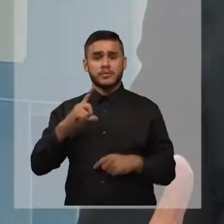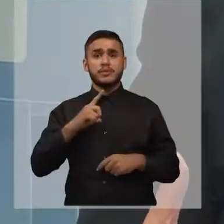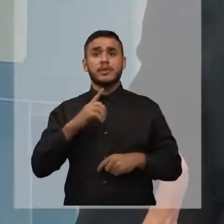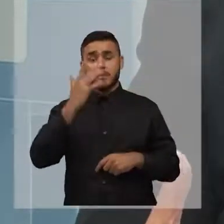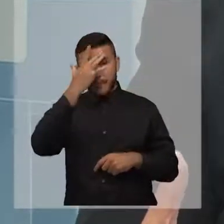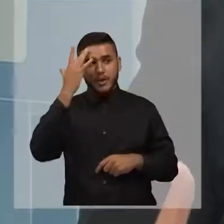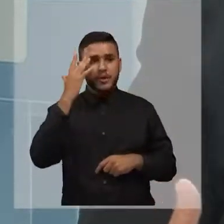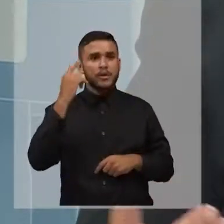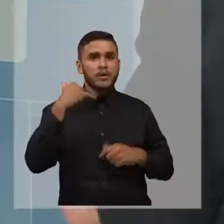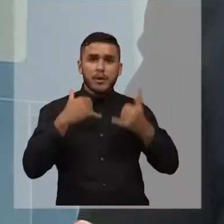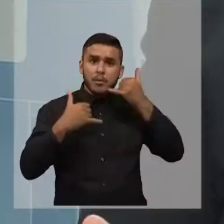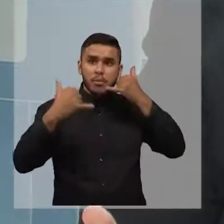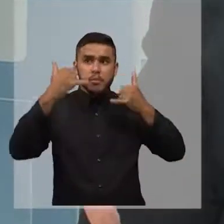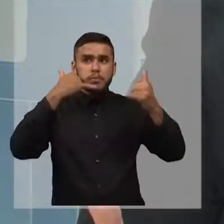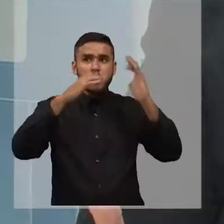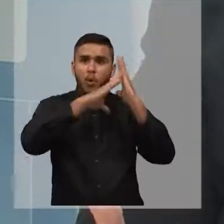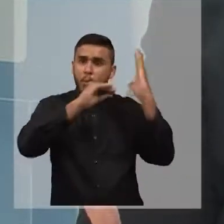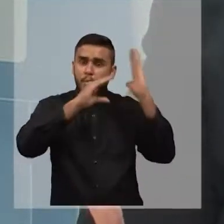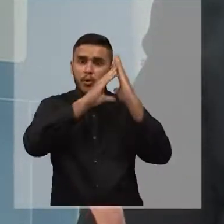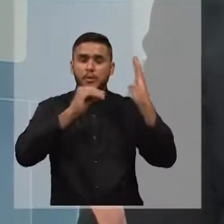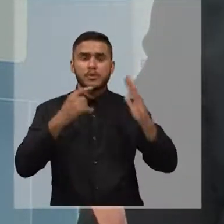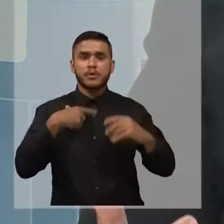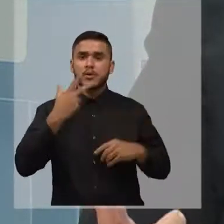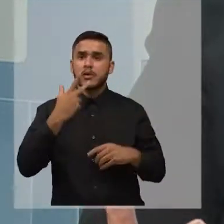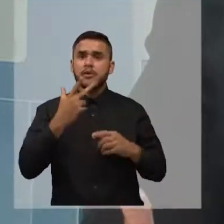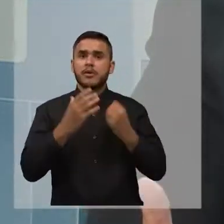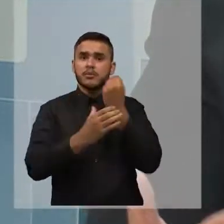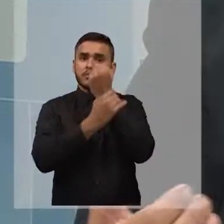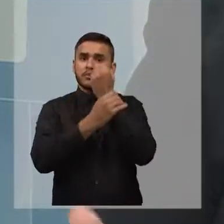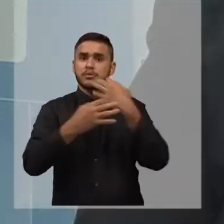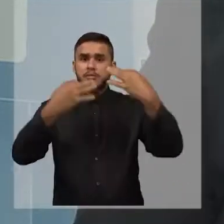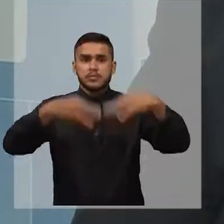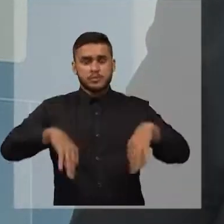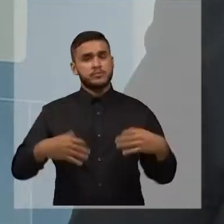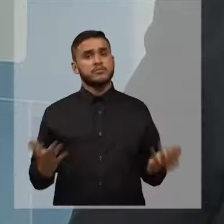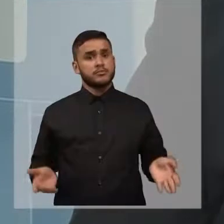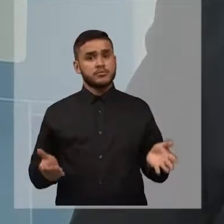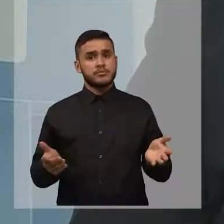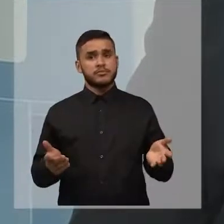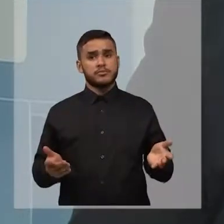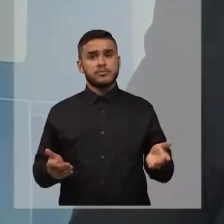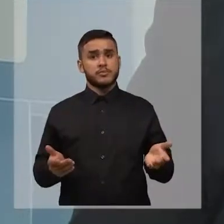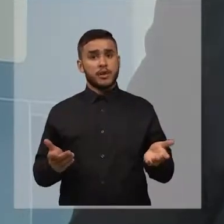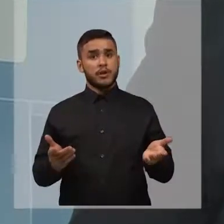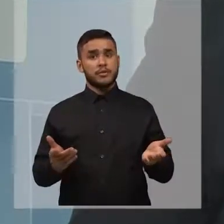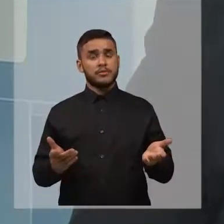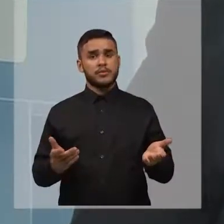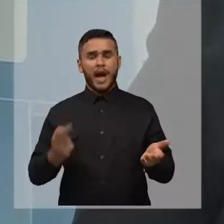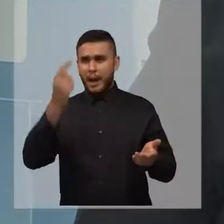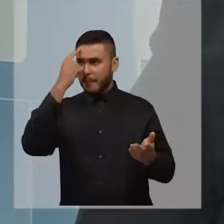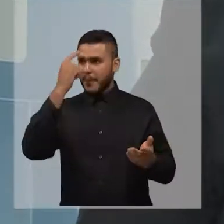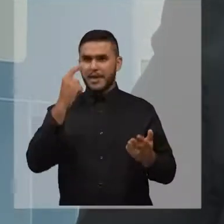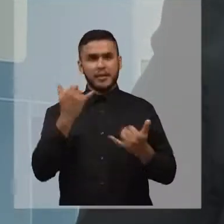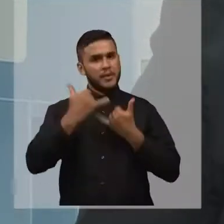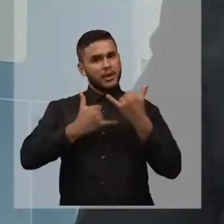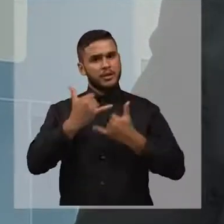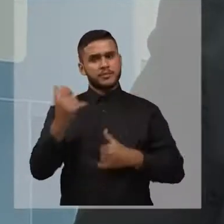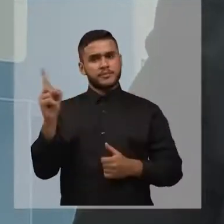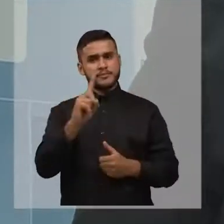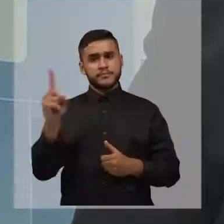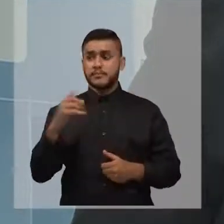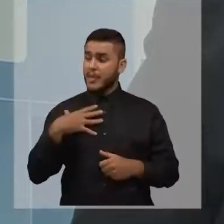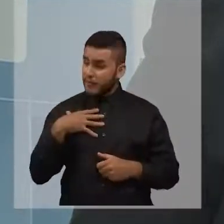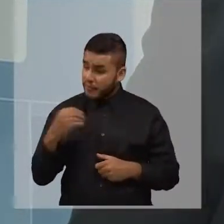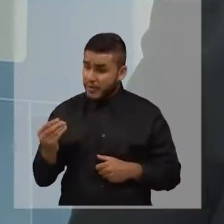pessoas que fazem essa checada, essa entrada do primeiro telefonema. Então é preciso que os filhos